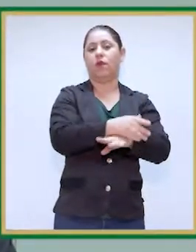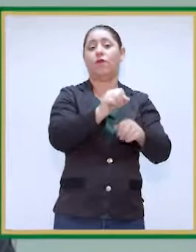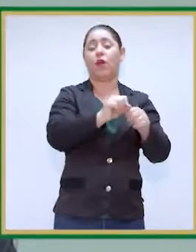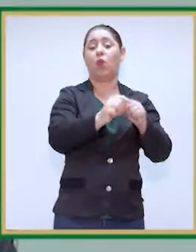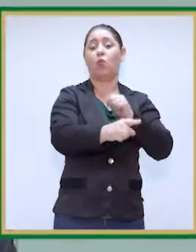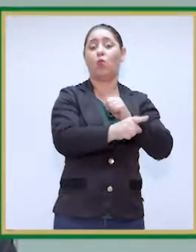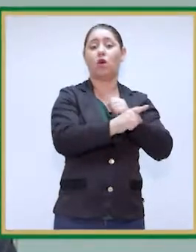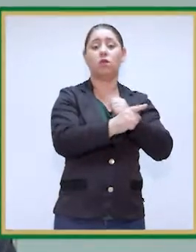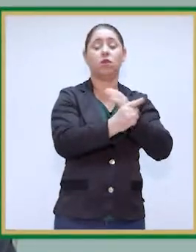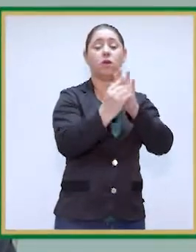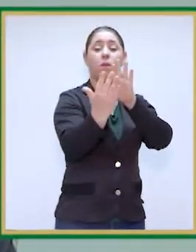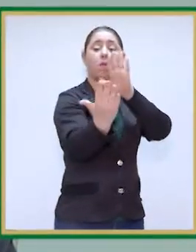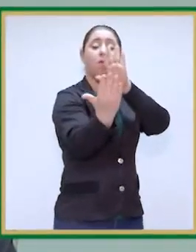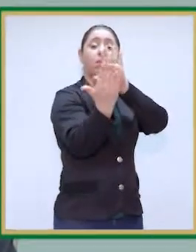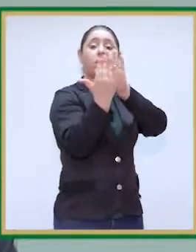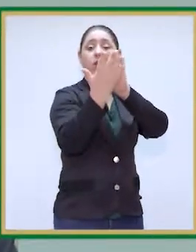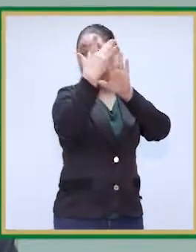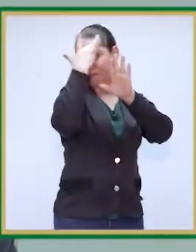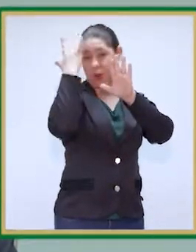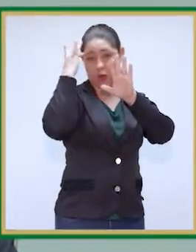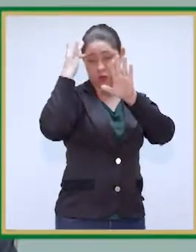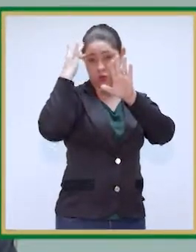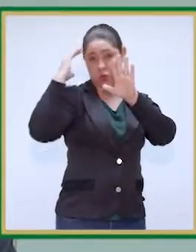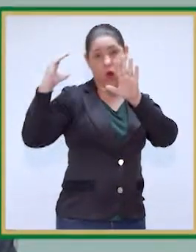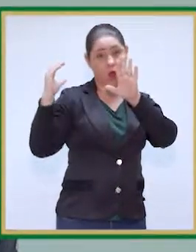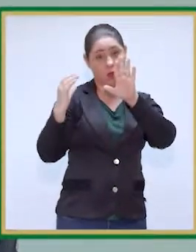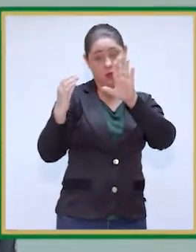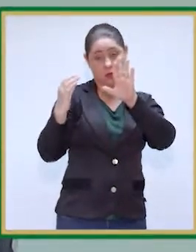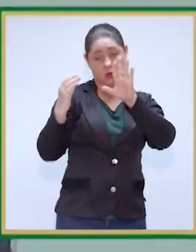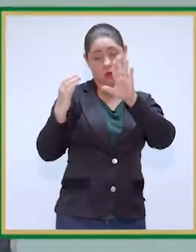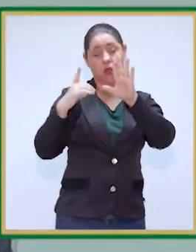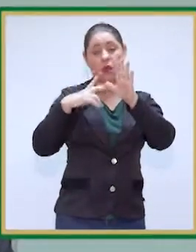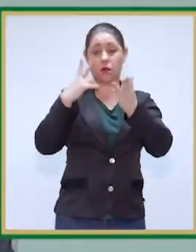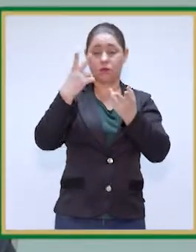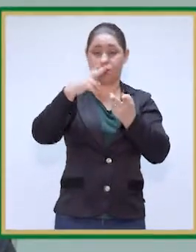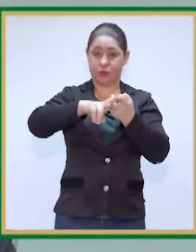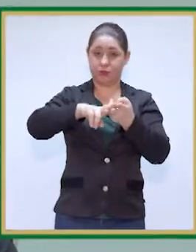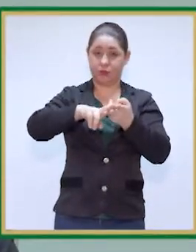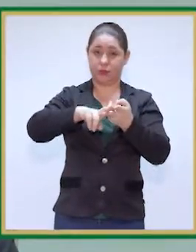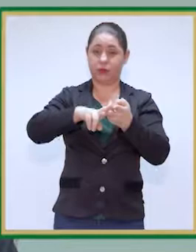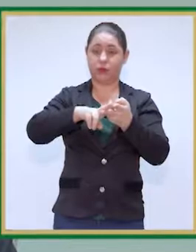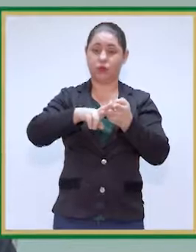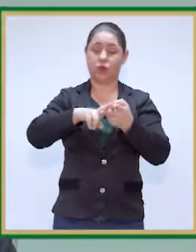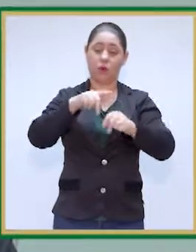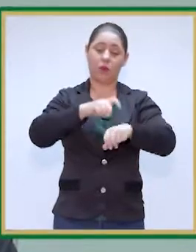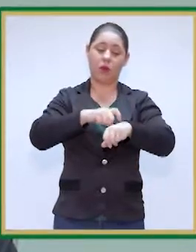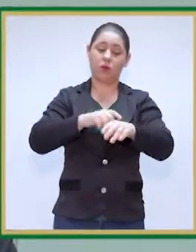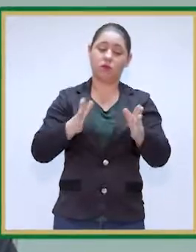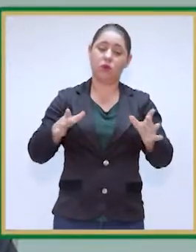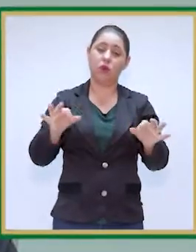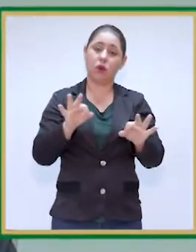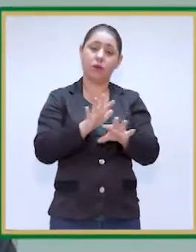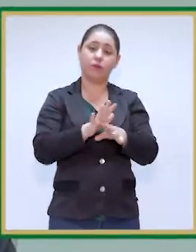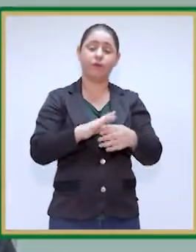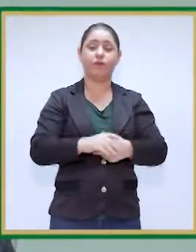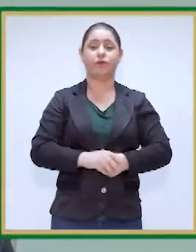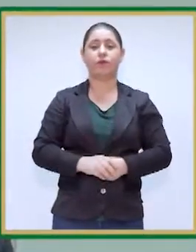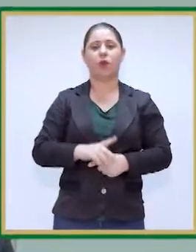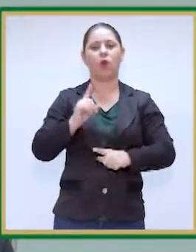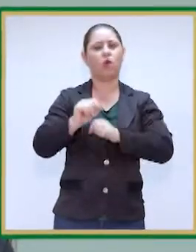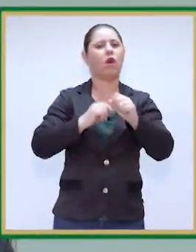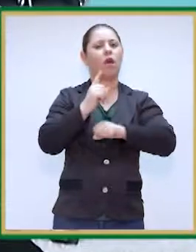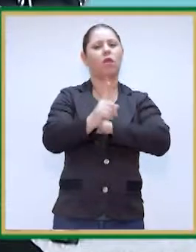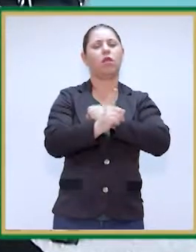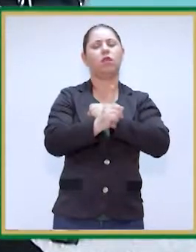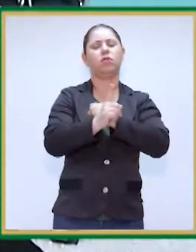frente a frente com a pessoa que está cumprindo pena ou presa provisoriamente. Isso é o que a gente chama de atendimento